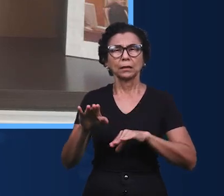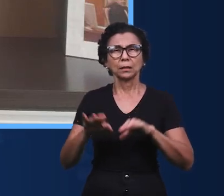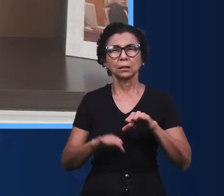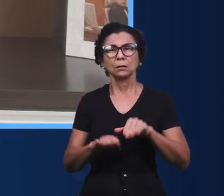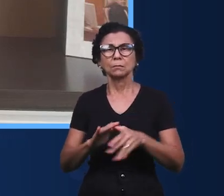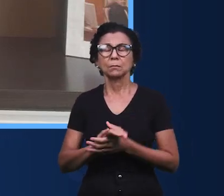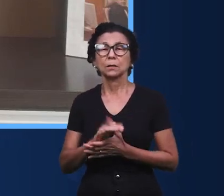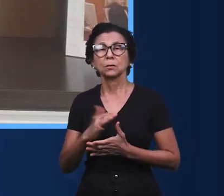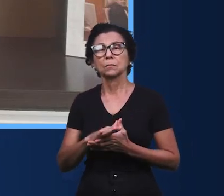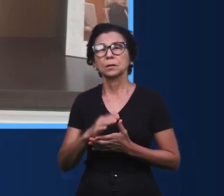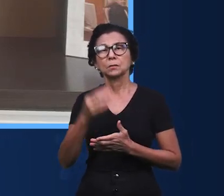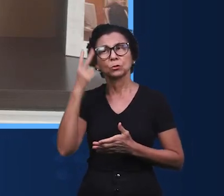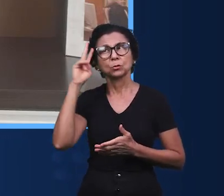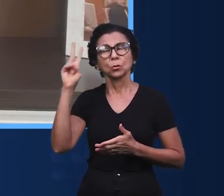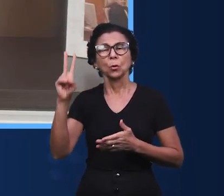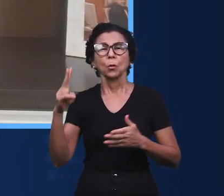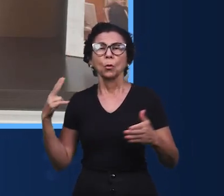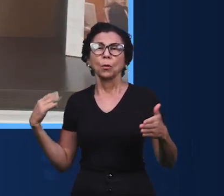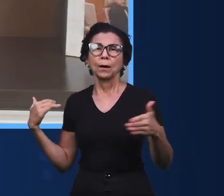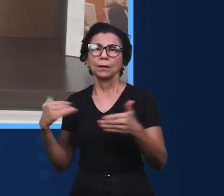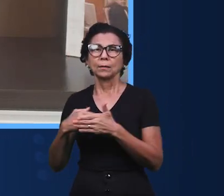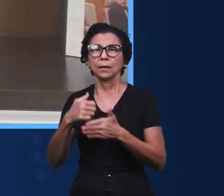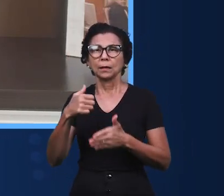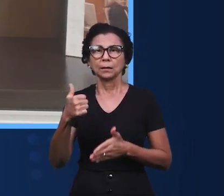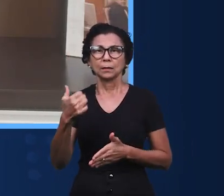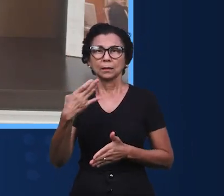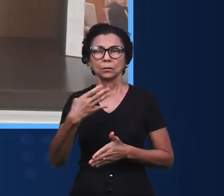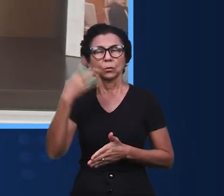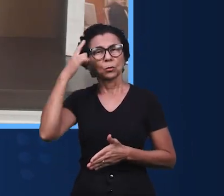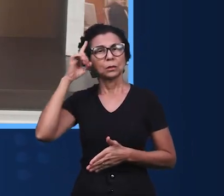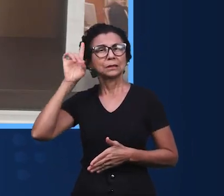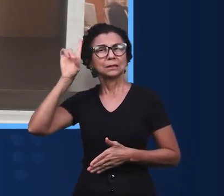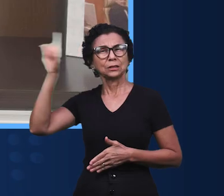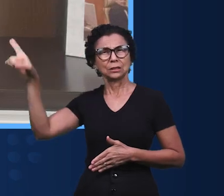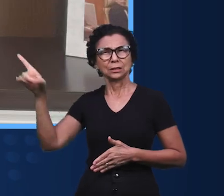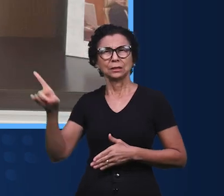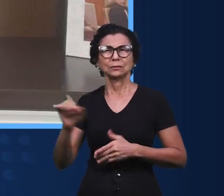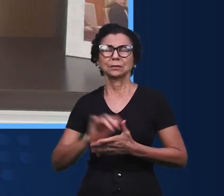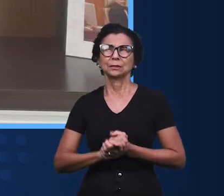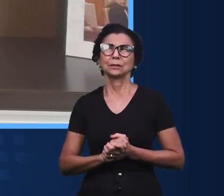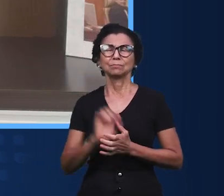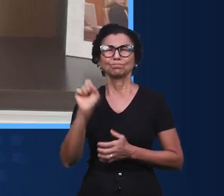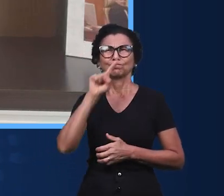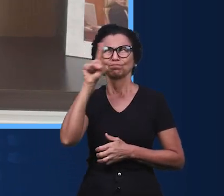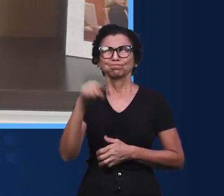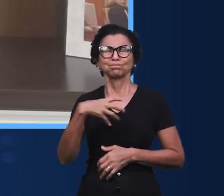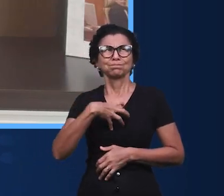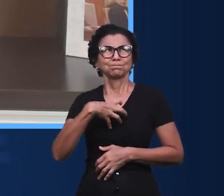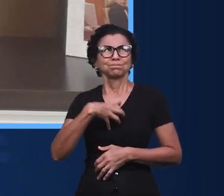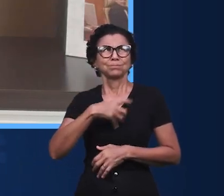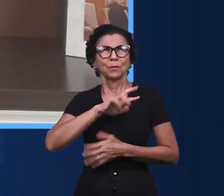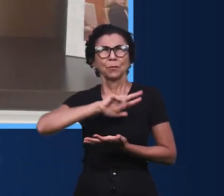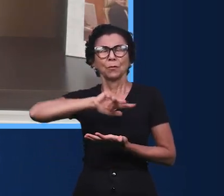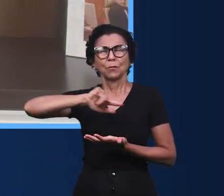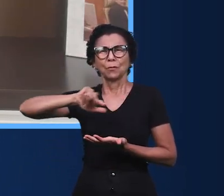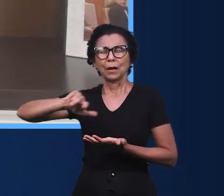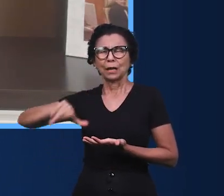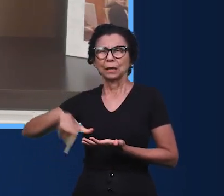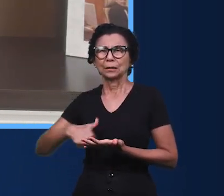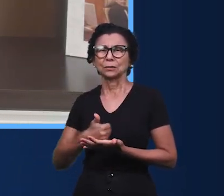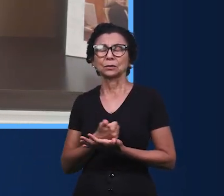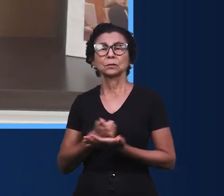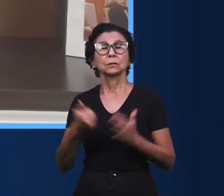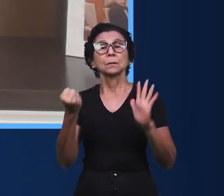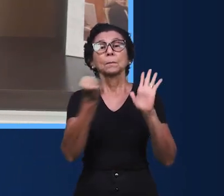2 a 14 dias, com um quadro clínico de sintomas variados. E vários impactos